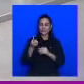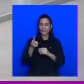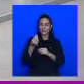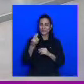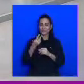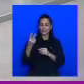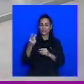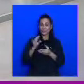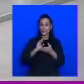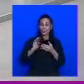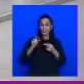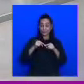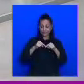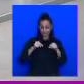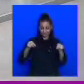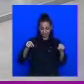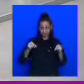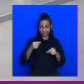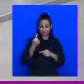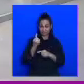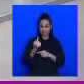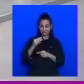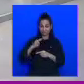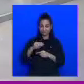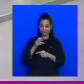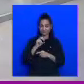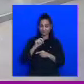O prêmio estimado está na tela, é de